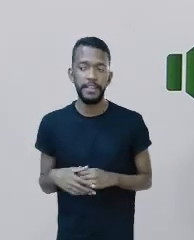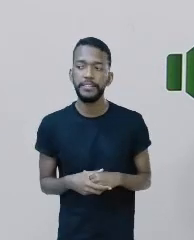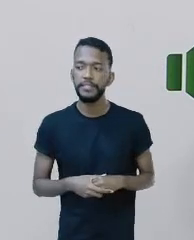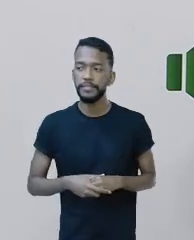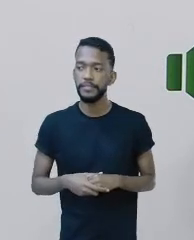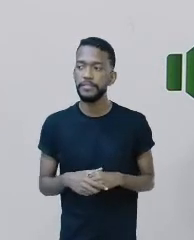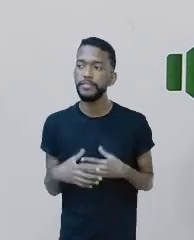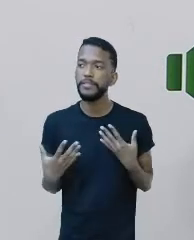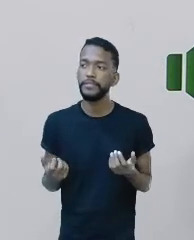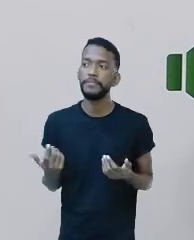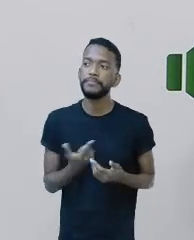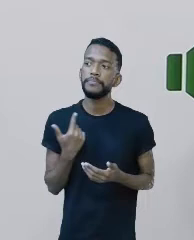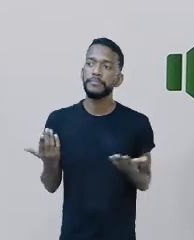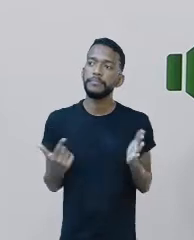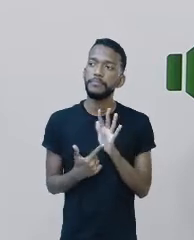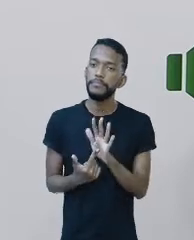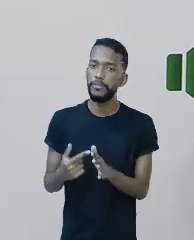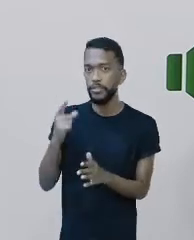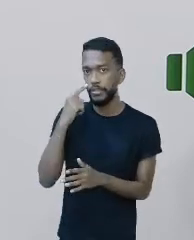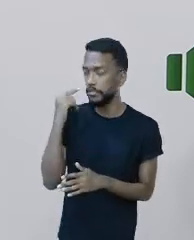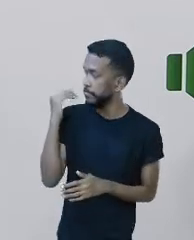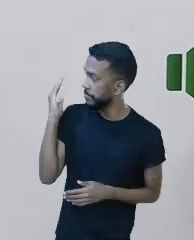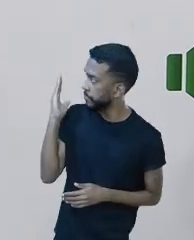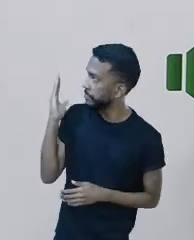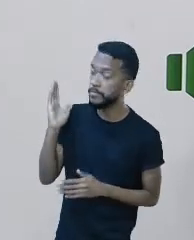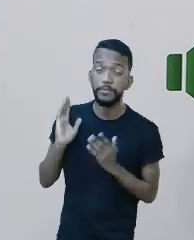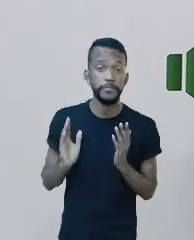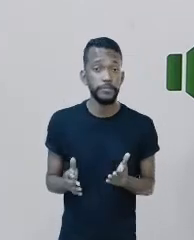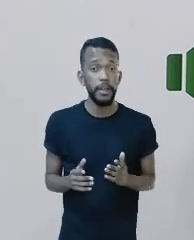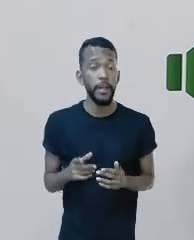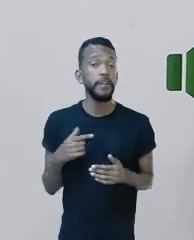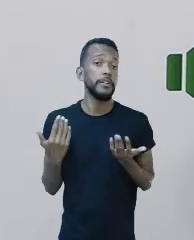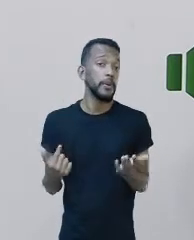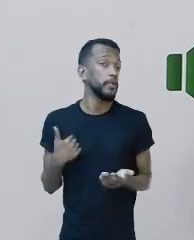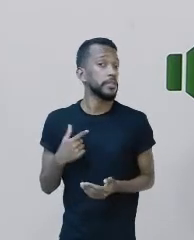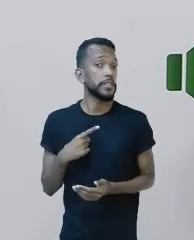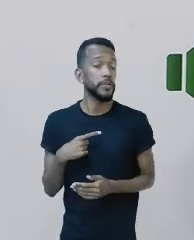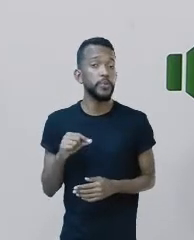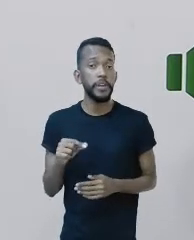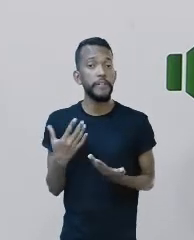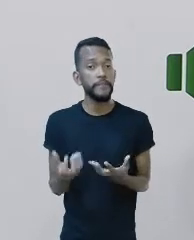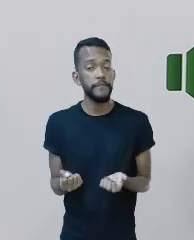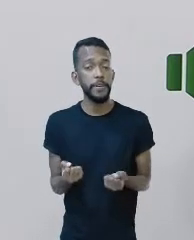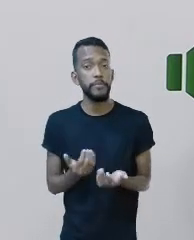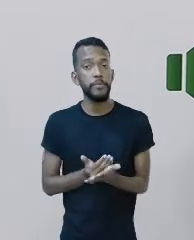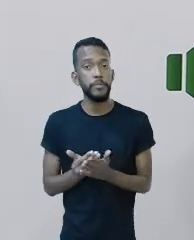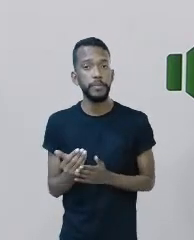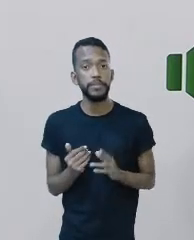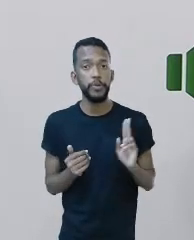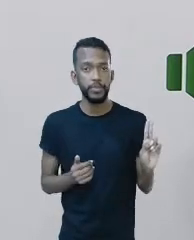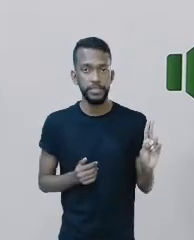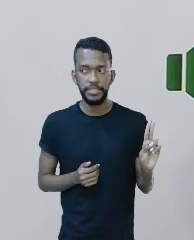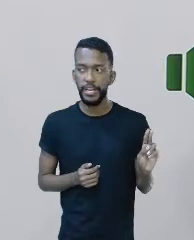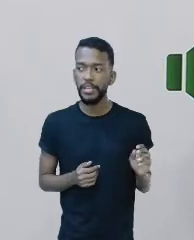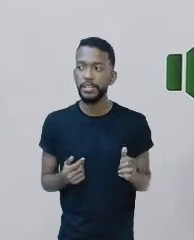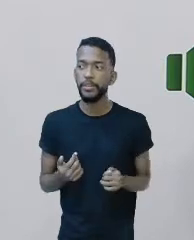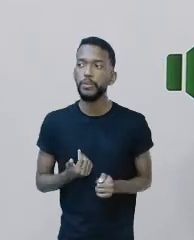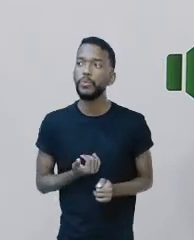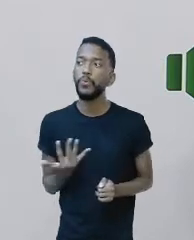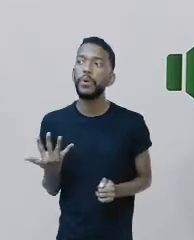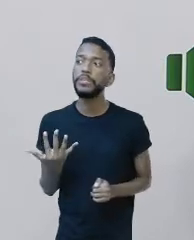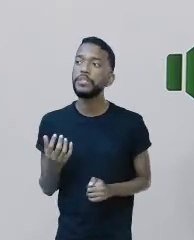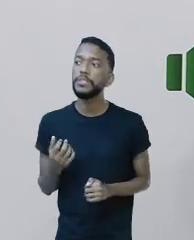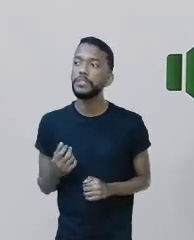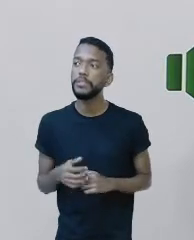milhar. E é o que está mostrando ali na tela. Então, eu tenho, vamos começar pela unidade? Unidade, quantas temos